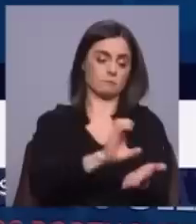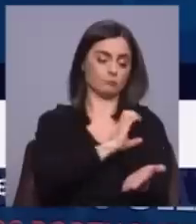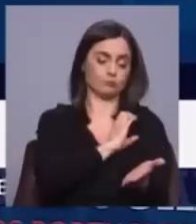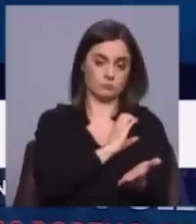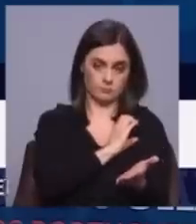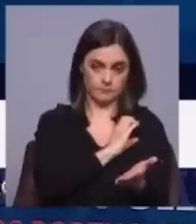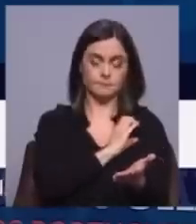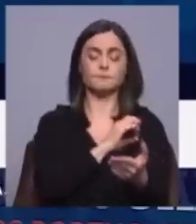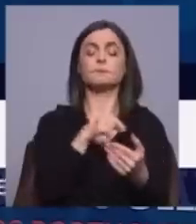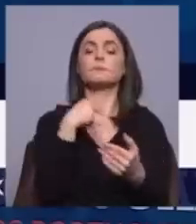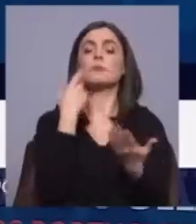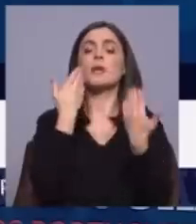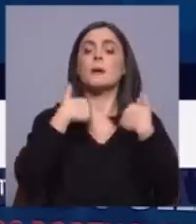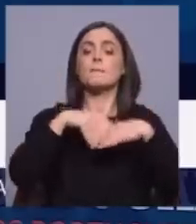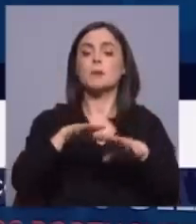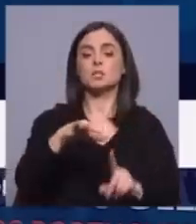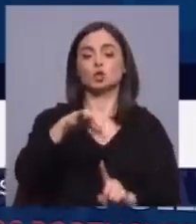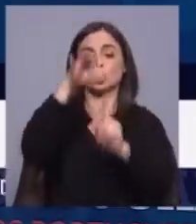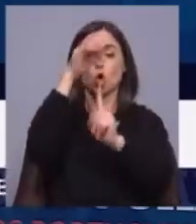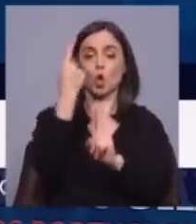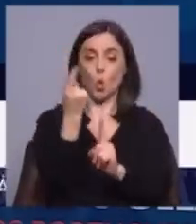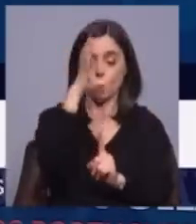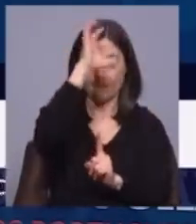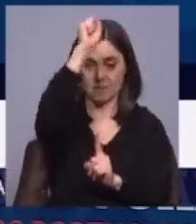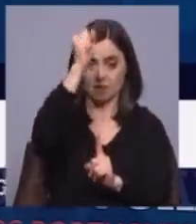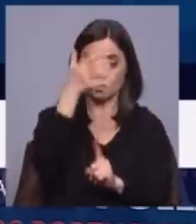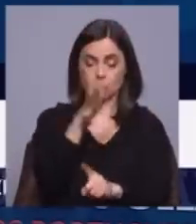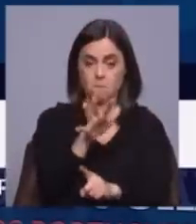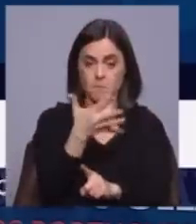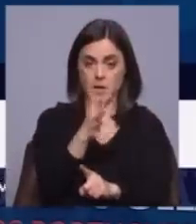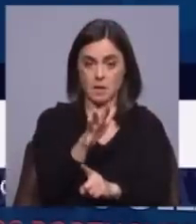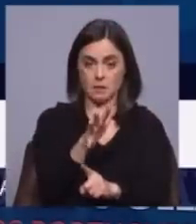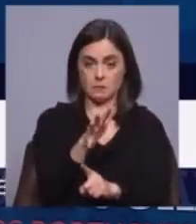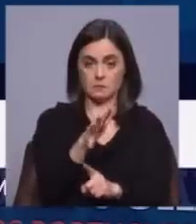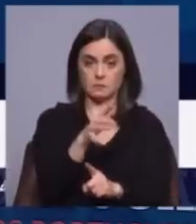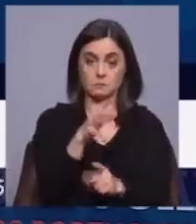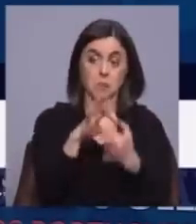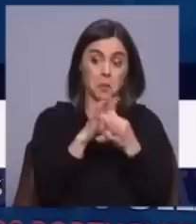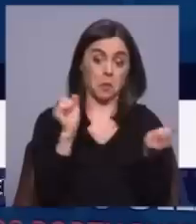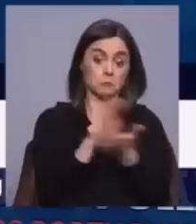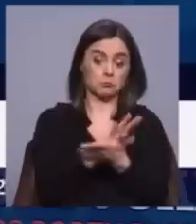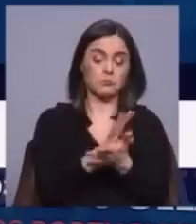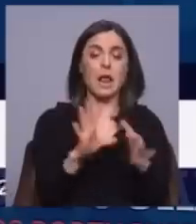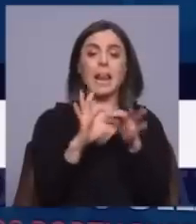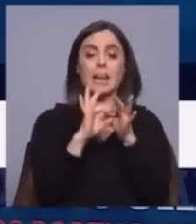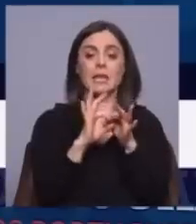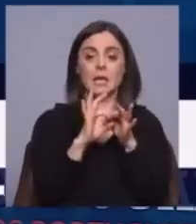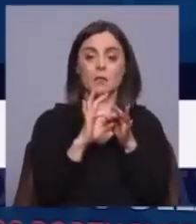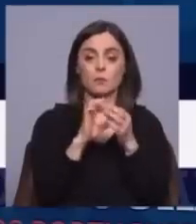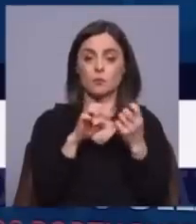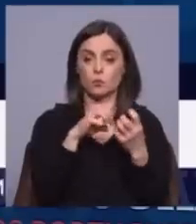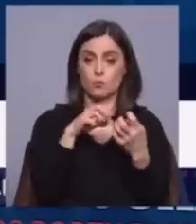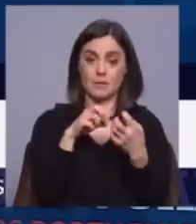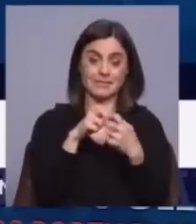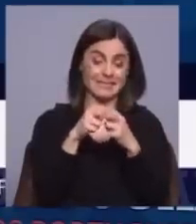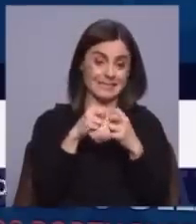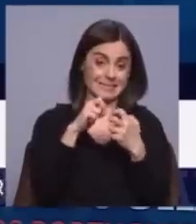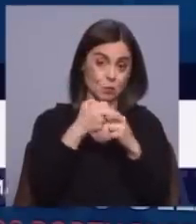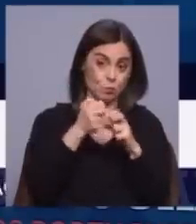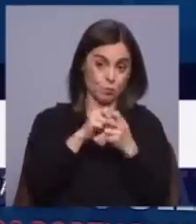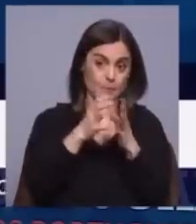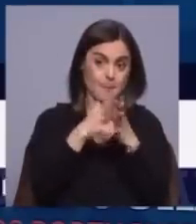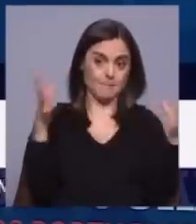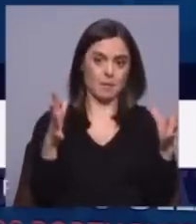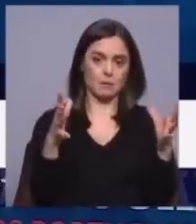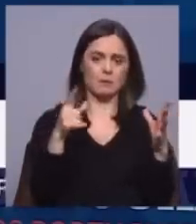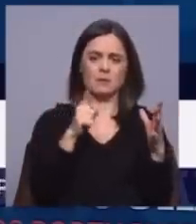indenizações mas no meia o ministro aparentemente segundo as notícias envolvido nos escândalo ainda maior isto não é